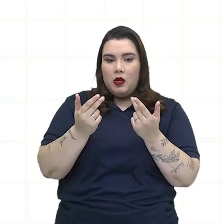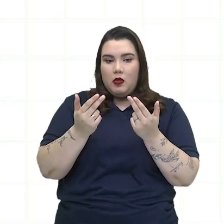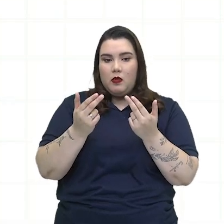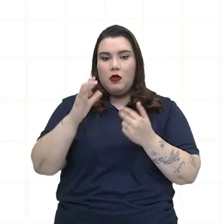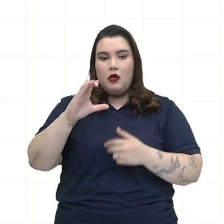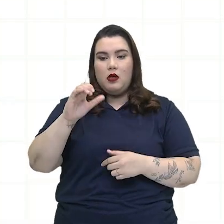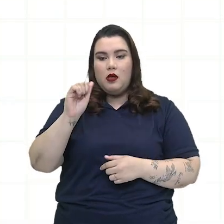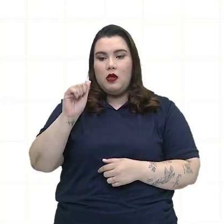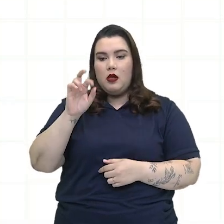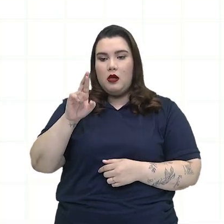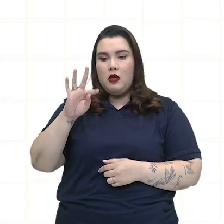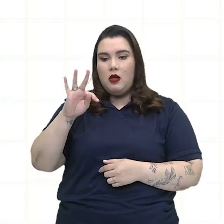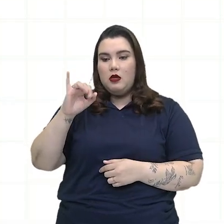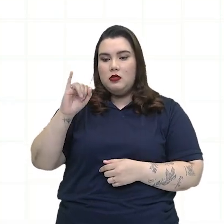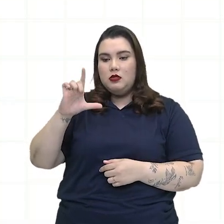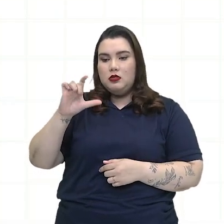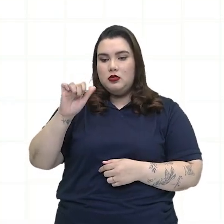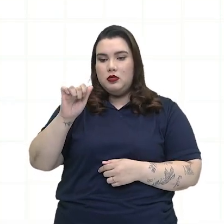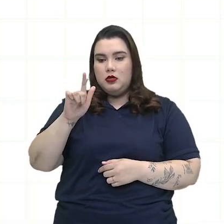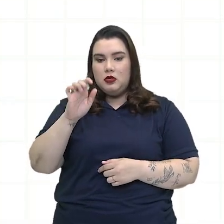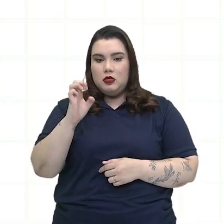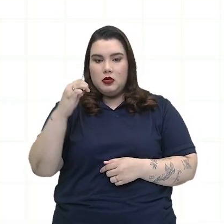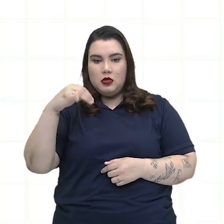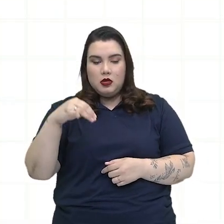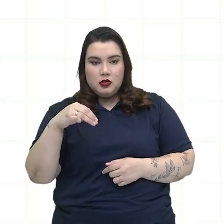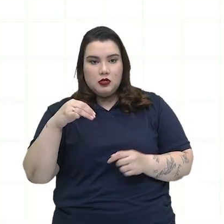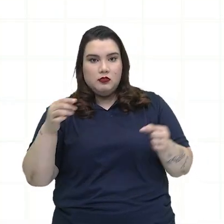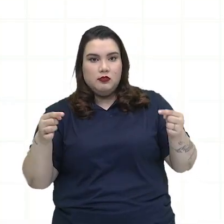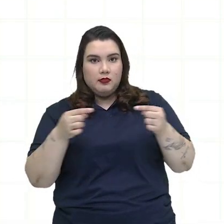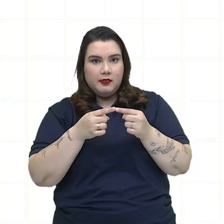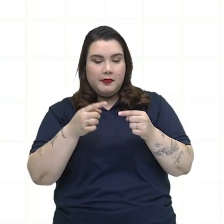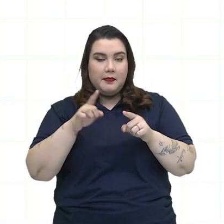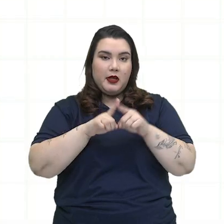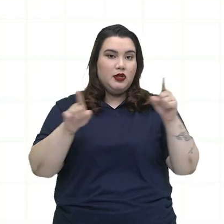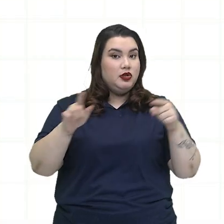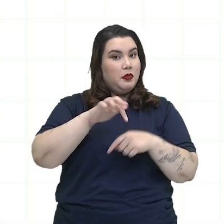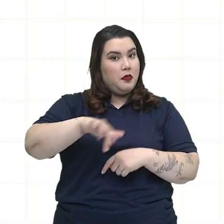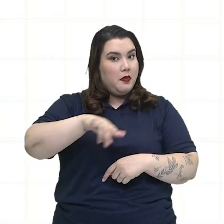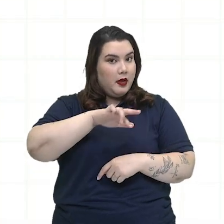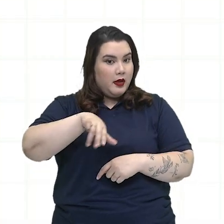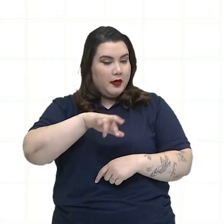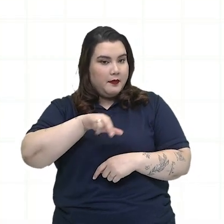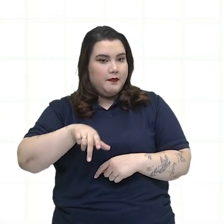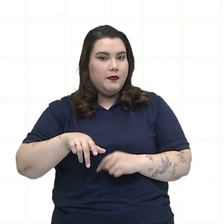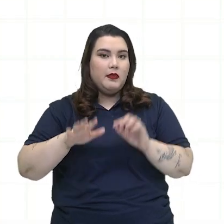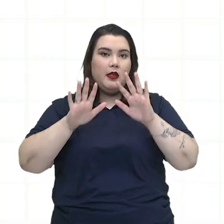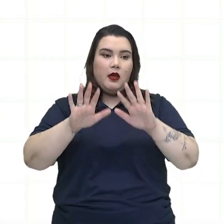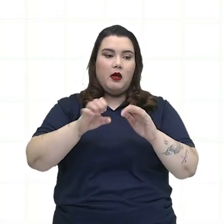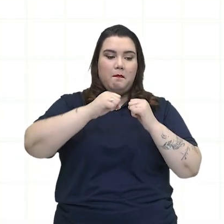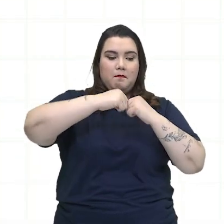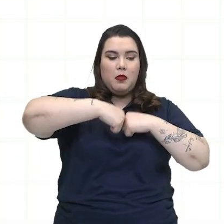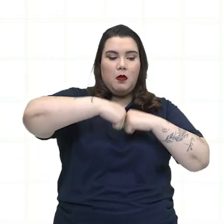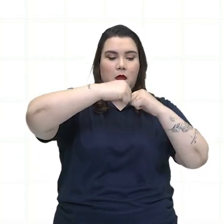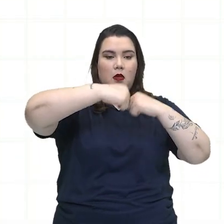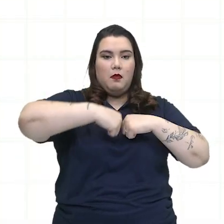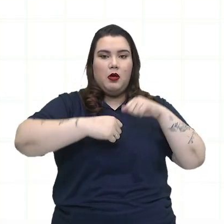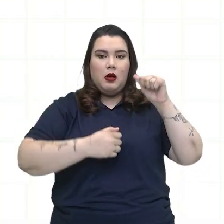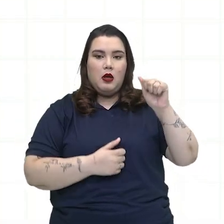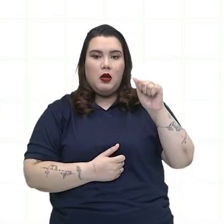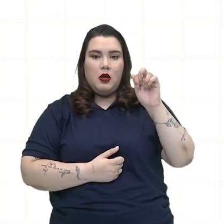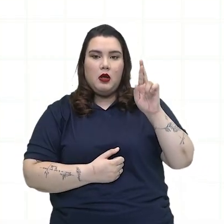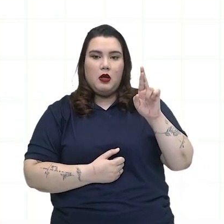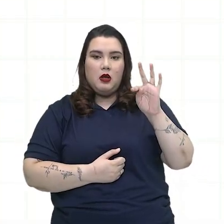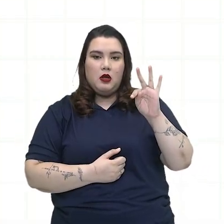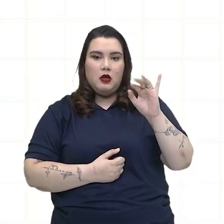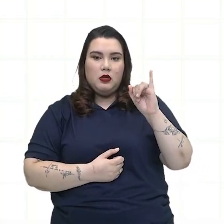que cartilagem, você está aprendendo que não. Articulação é o quê?